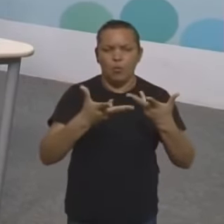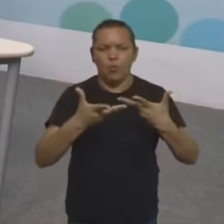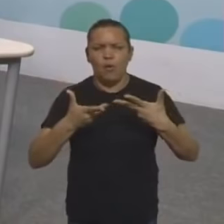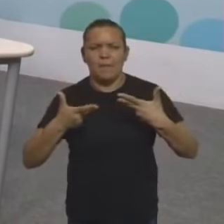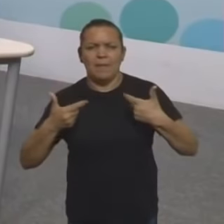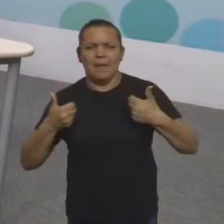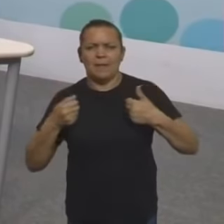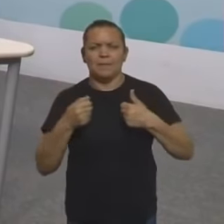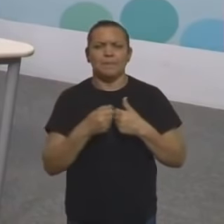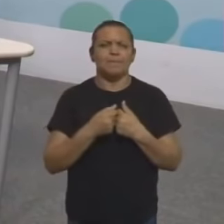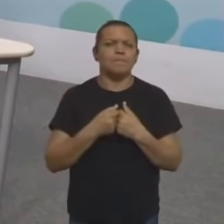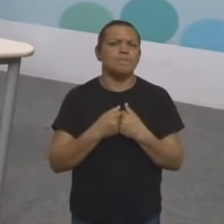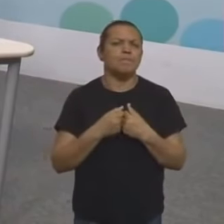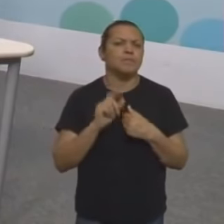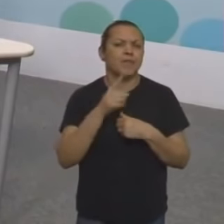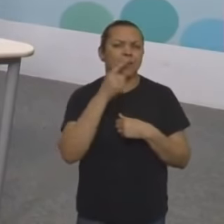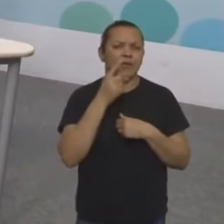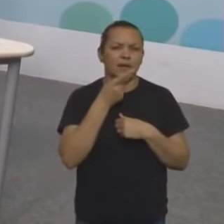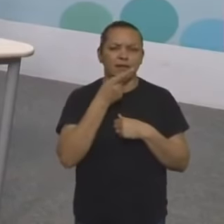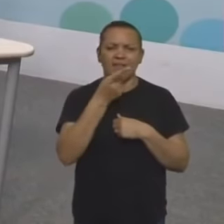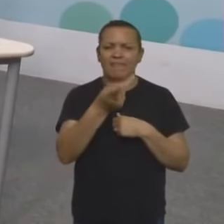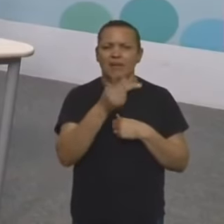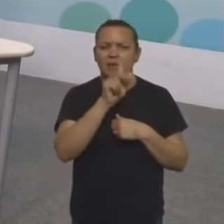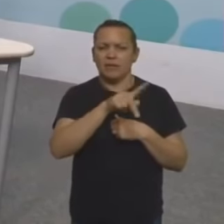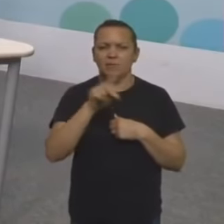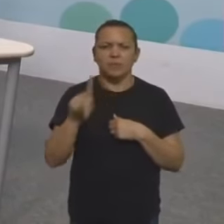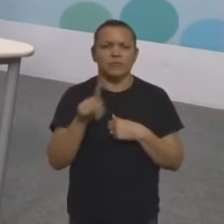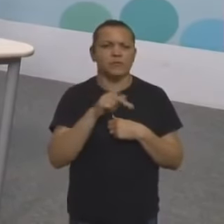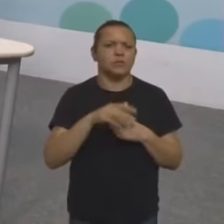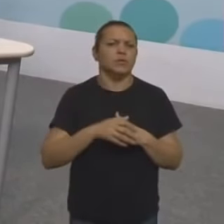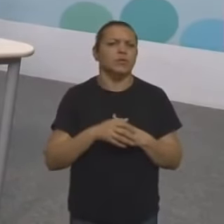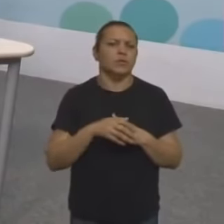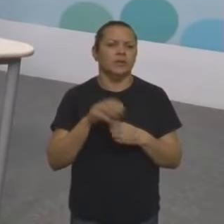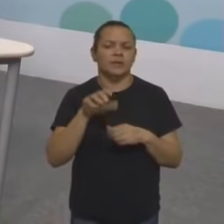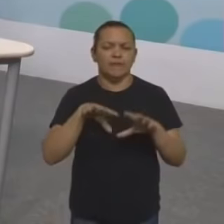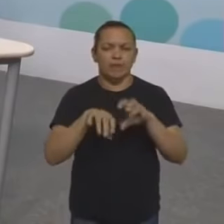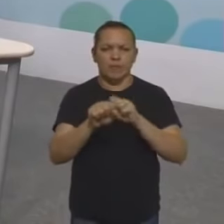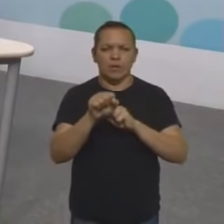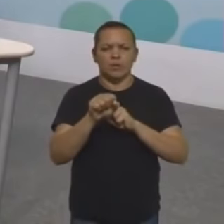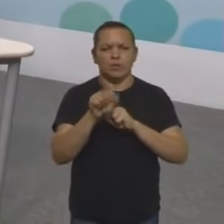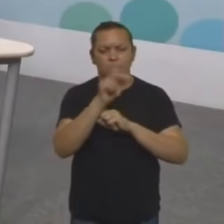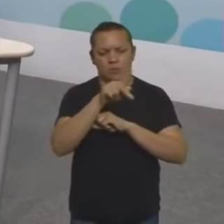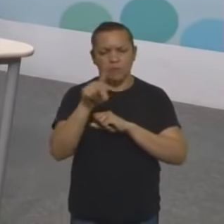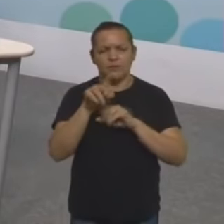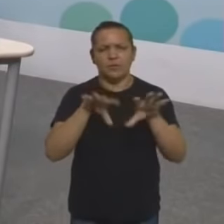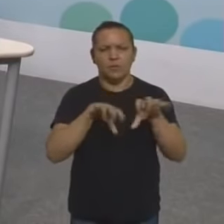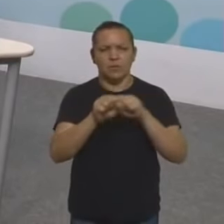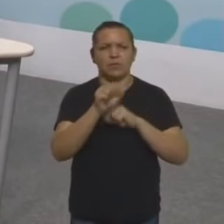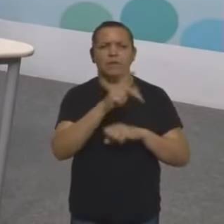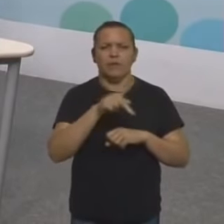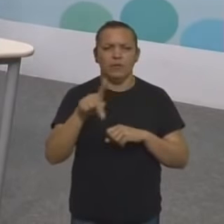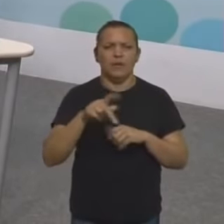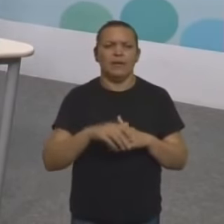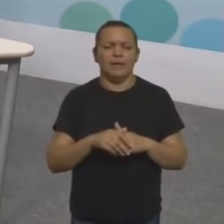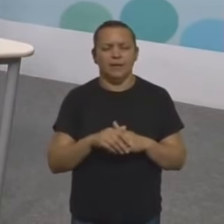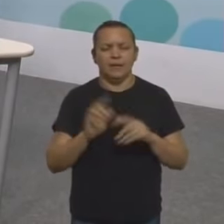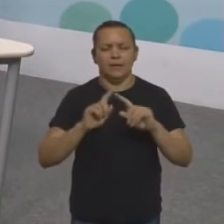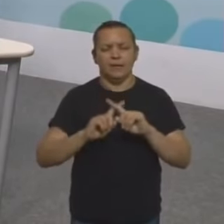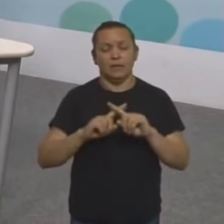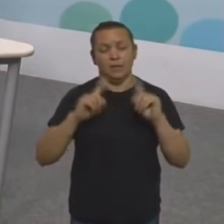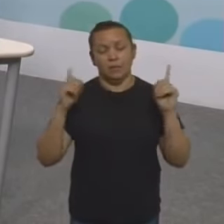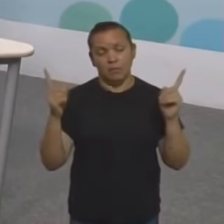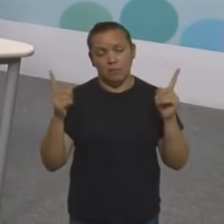que repercutem na fala da formadora, no caso você, Marcela. Mas